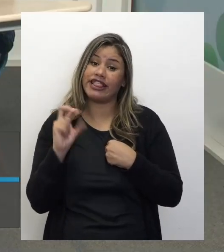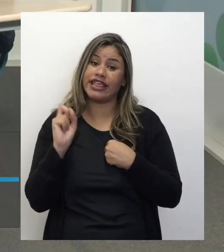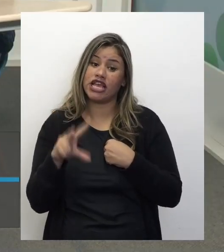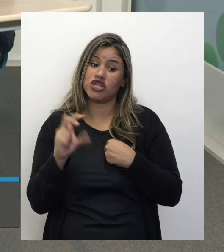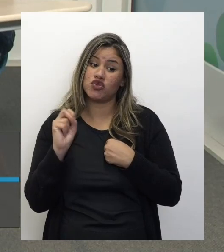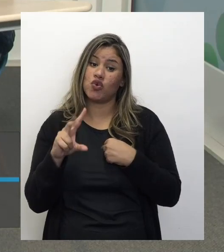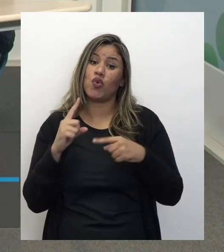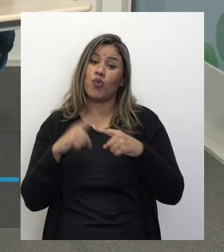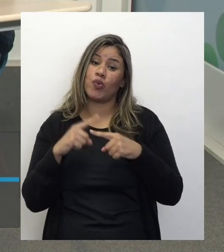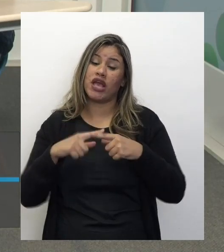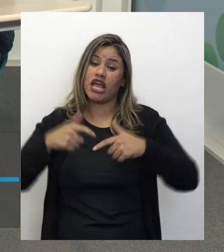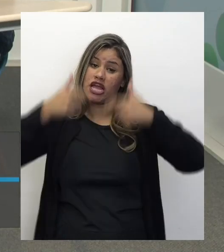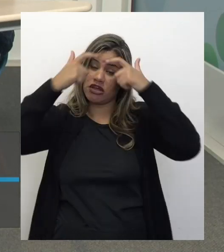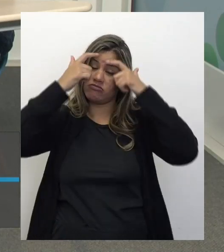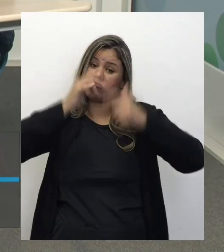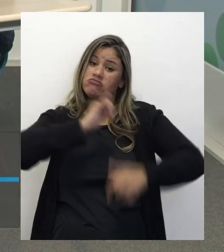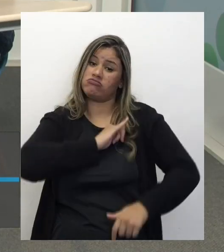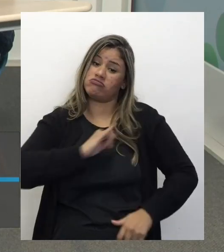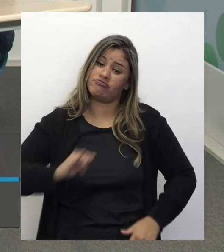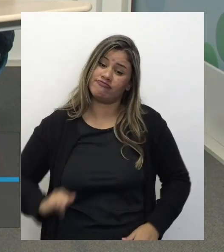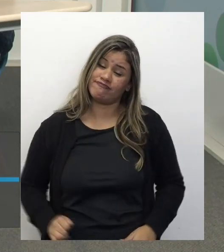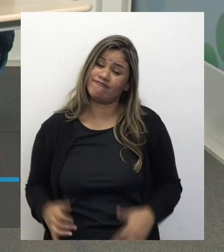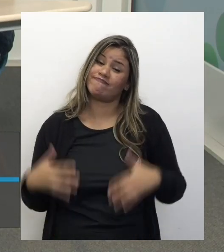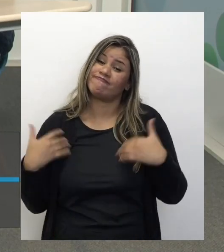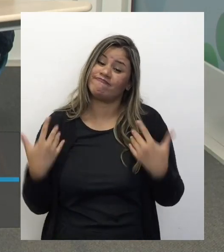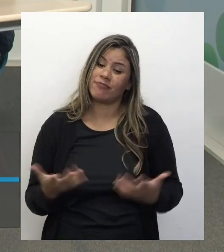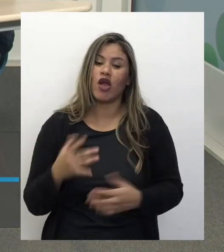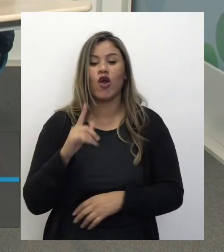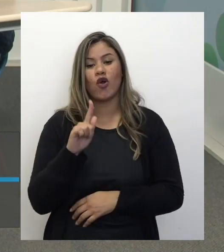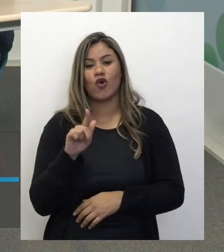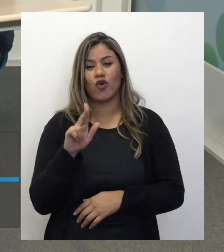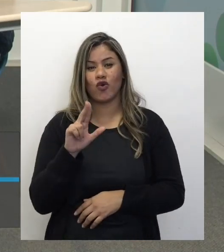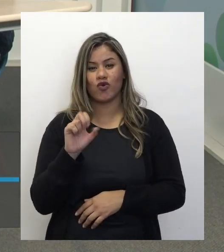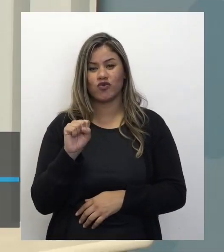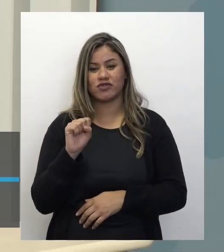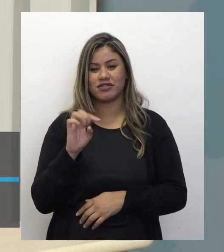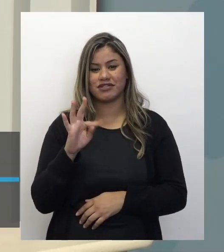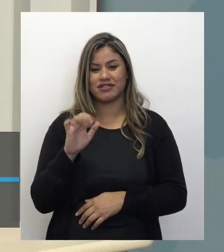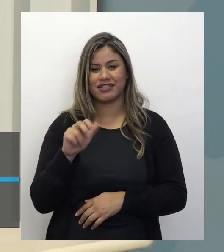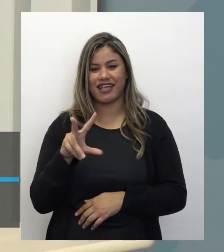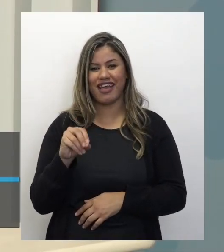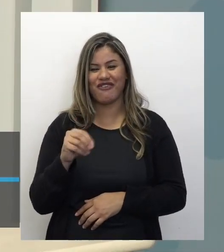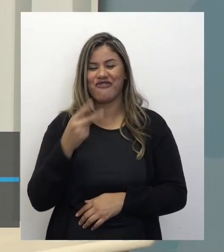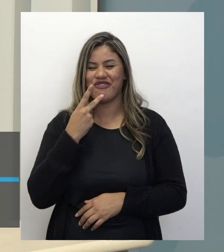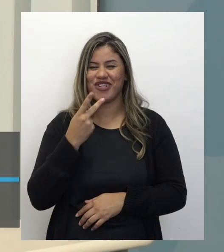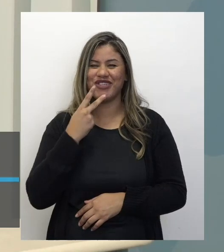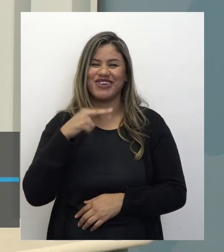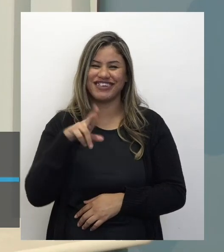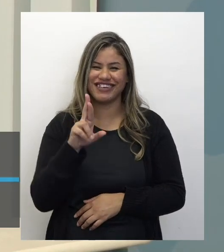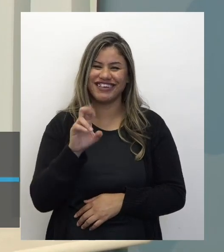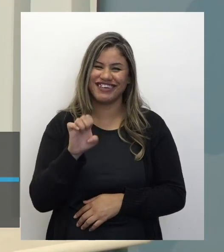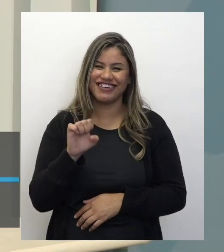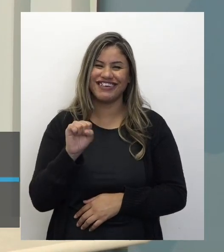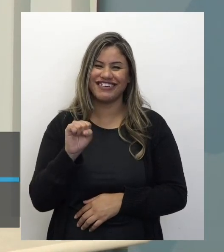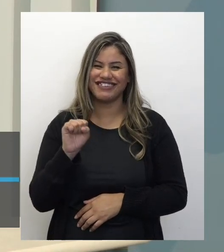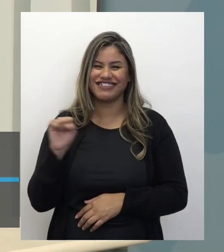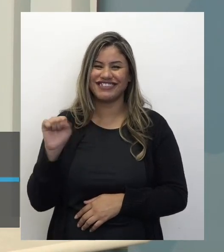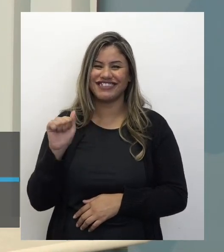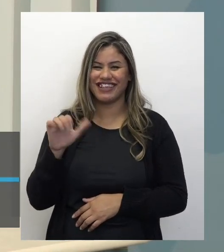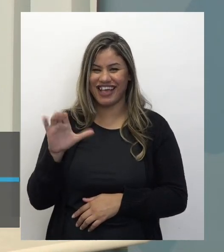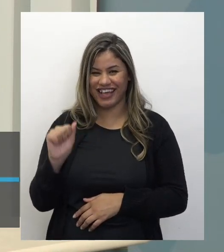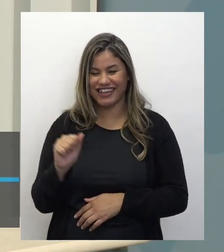era poderoso e invejado. O Gustavo, ele está dizendo que é ressaca, e alguns estudantes aqui estão dizendo